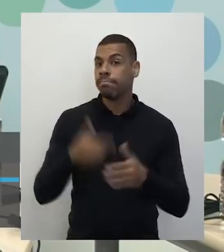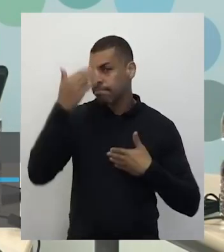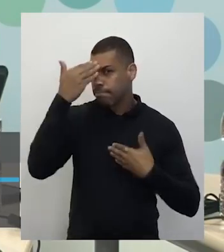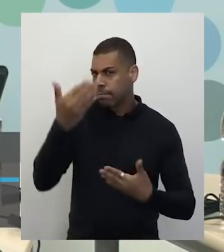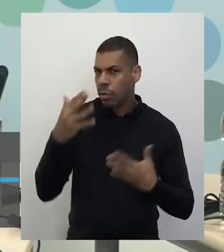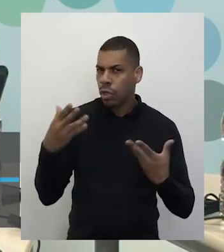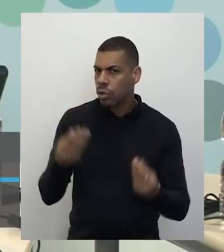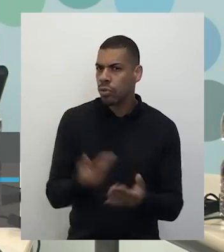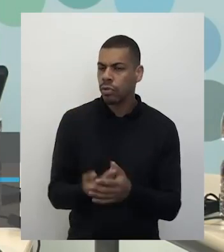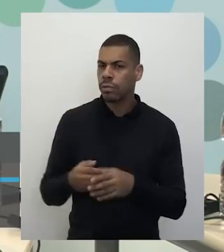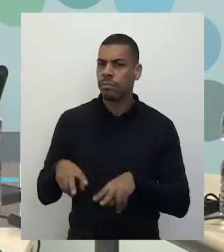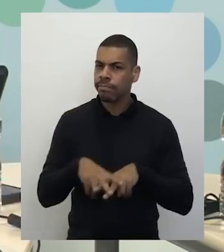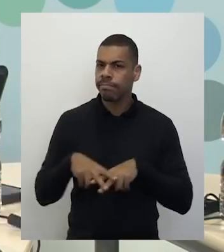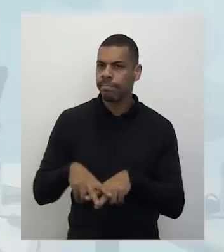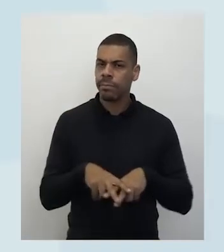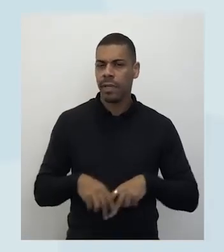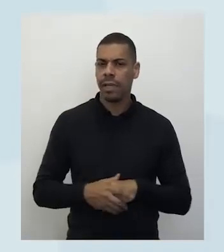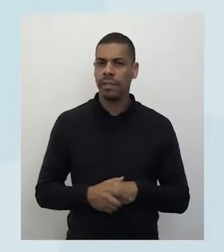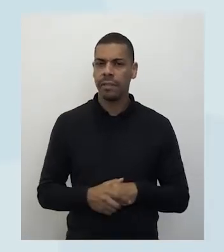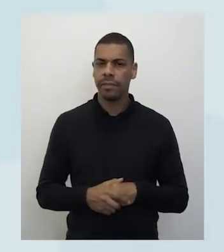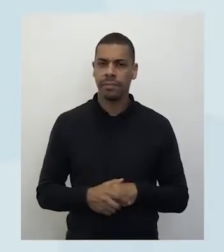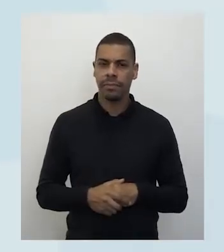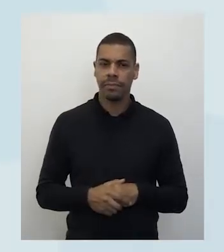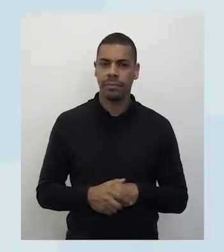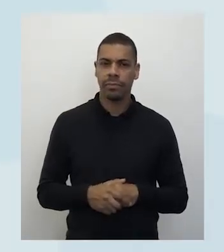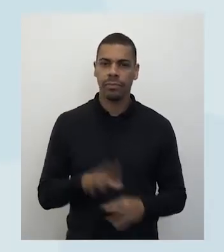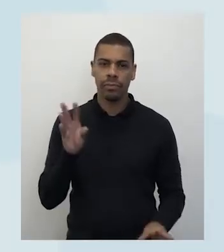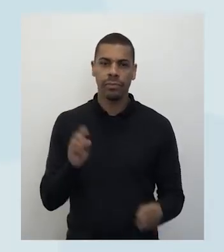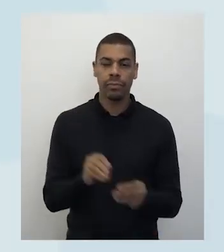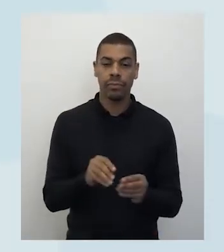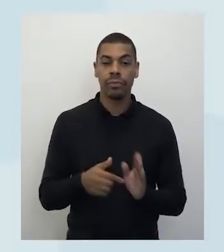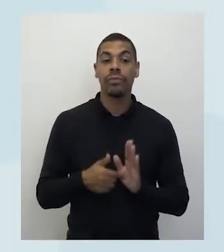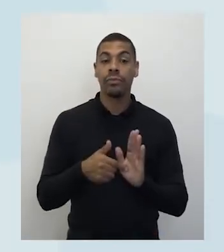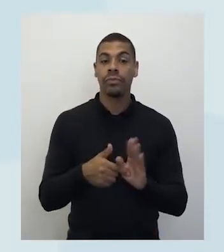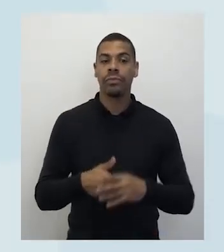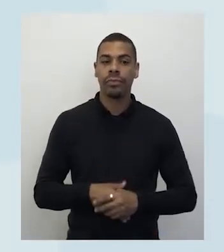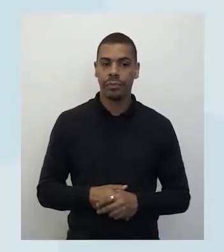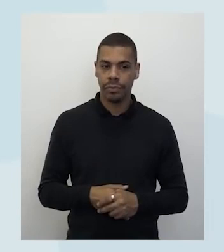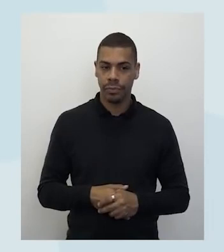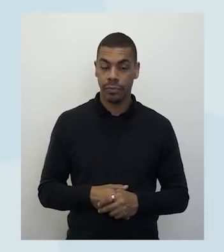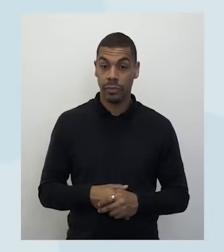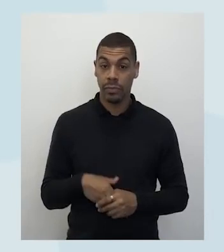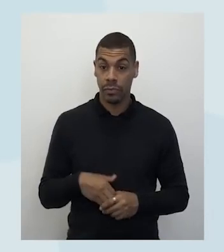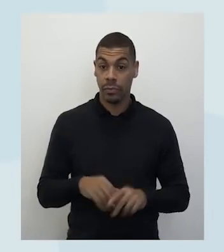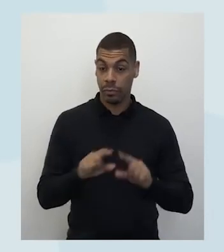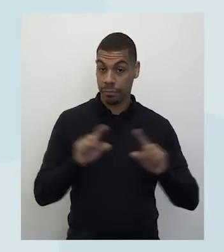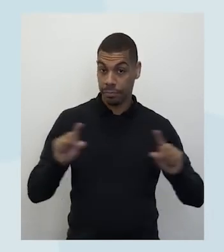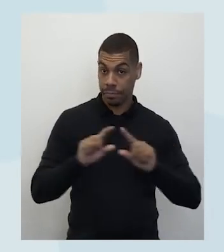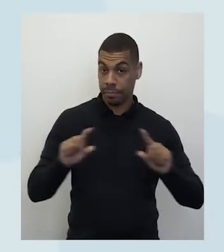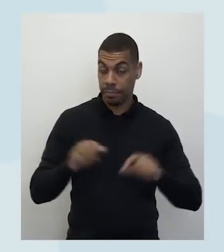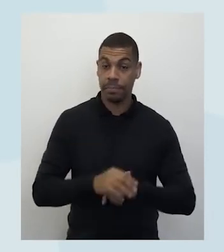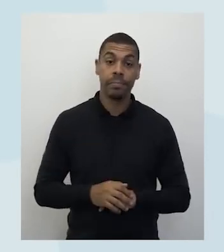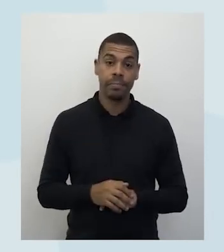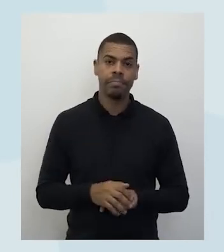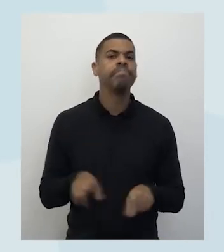a gente retomou não, na verdade, a gente introduziu aí o gênero crônica, né, pelo texto Minha Mão e Minha Pão.